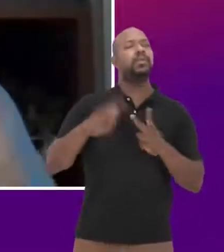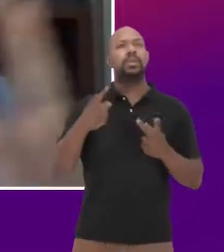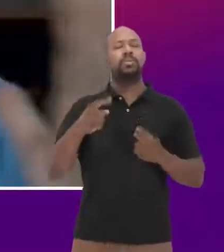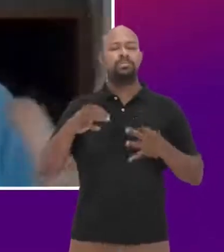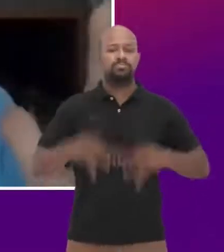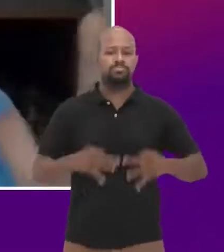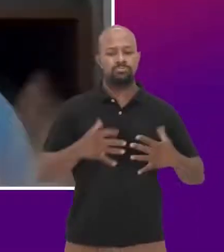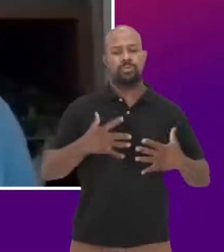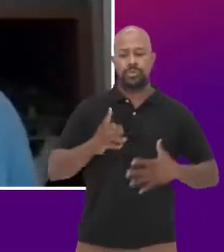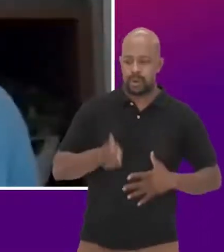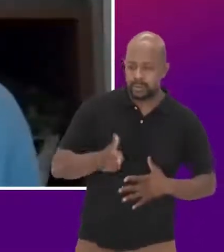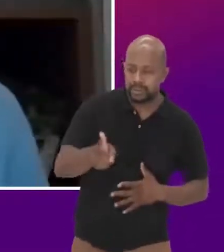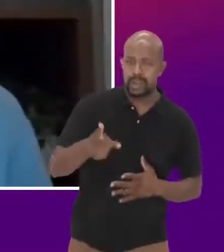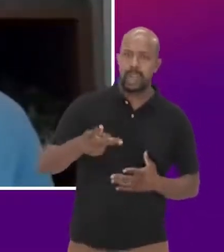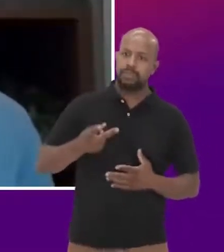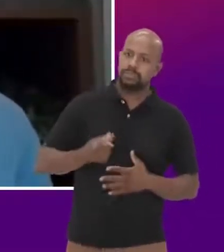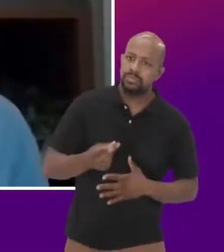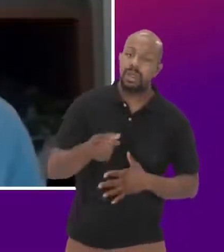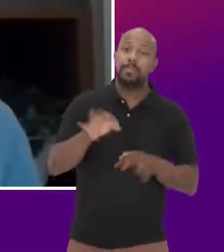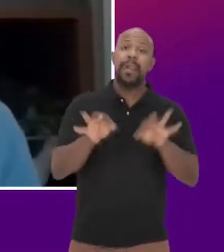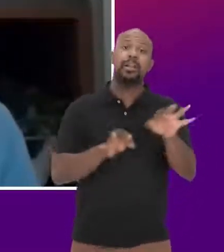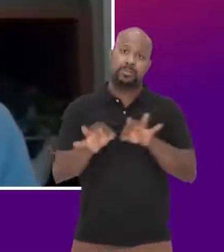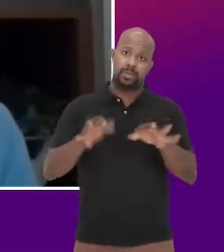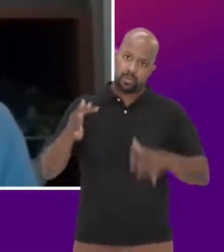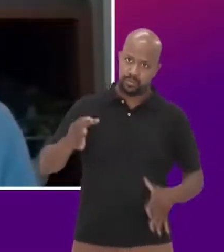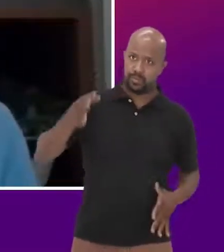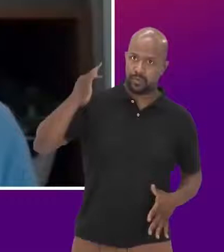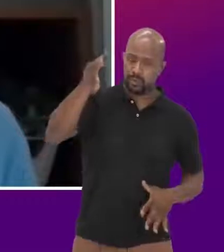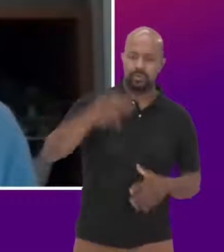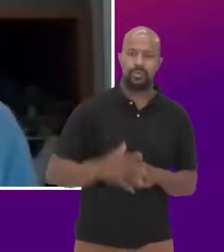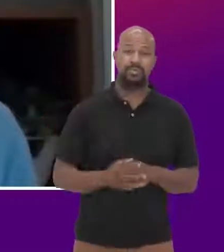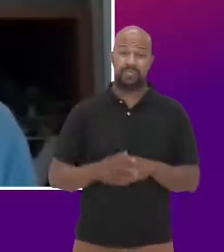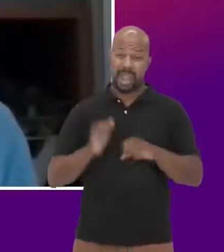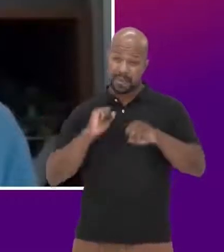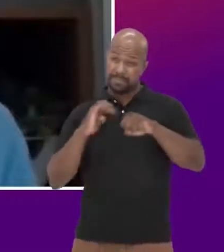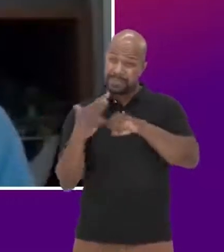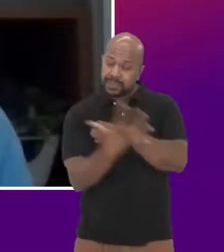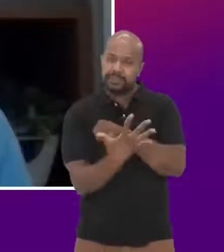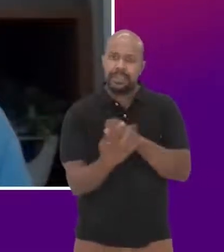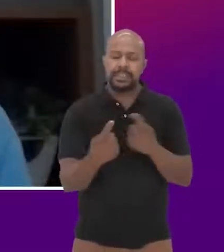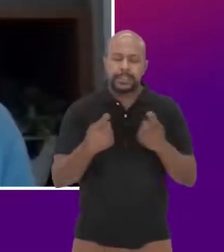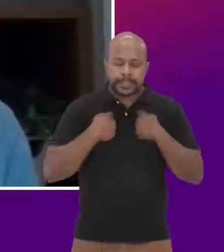estabilidade, sobre a continuidade e o planejamento para o futuro. A pandemia